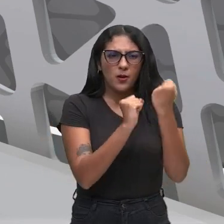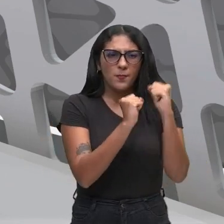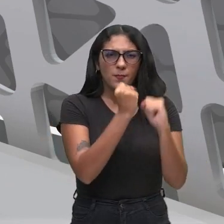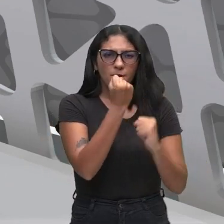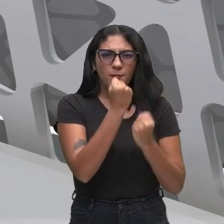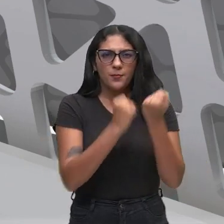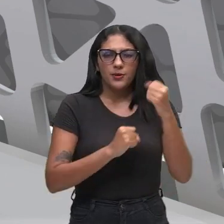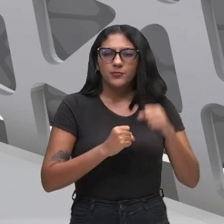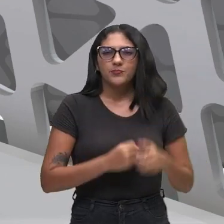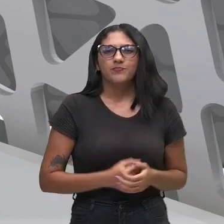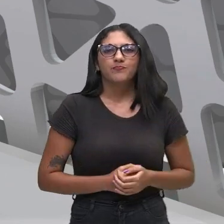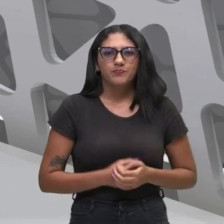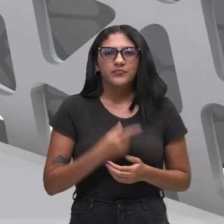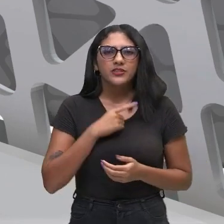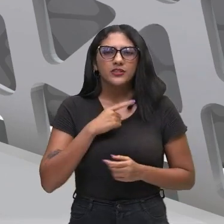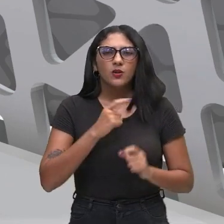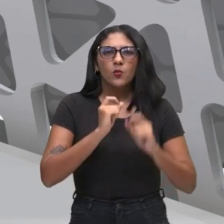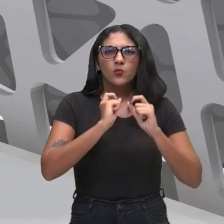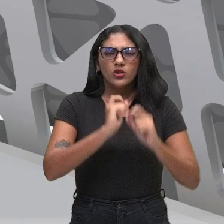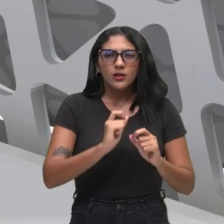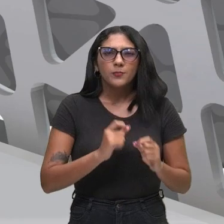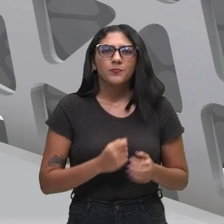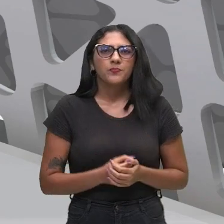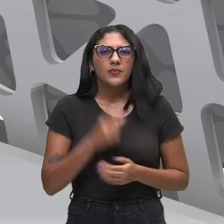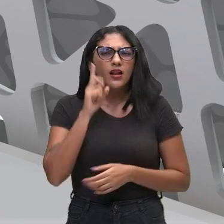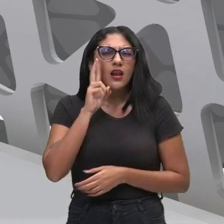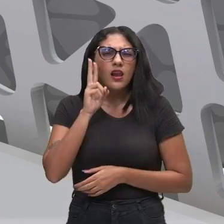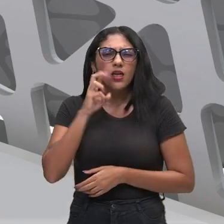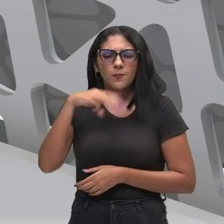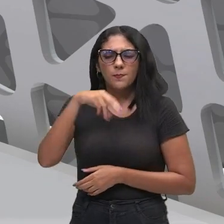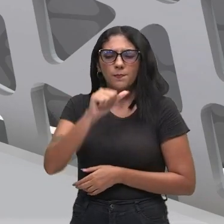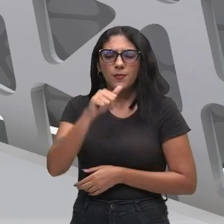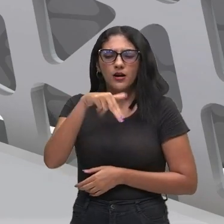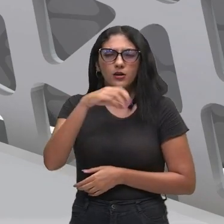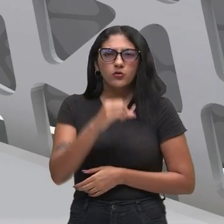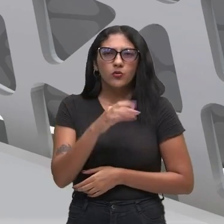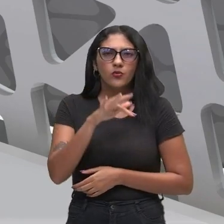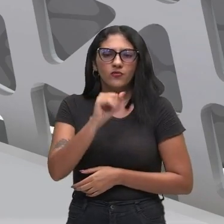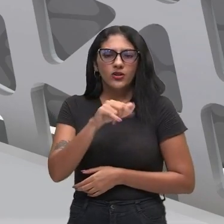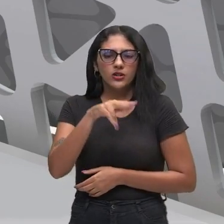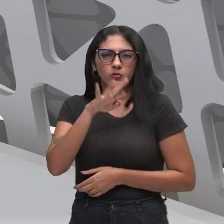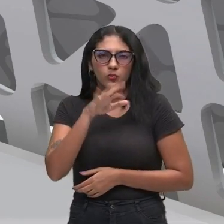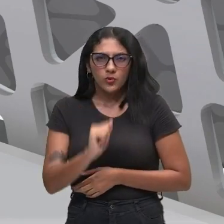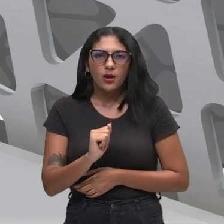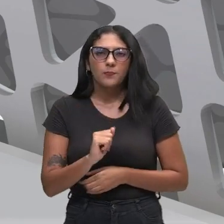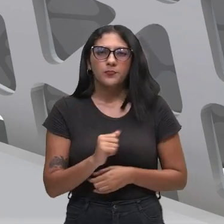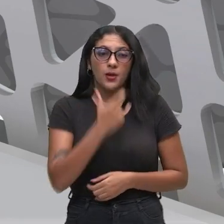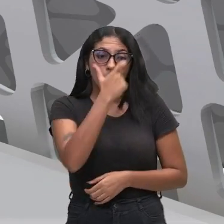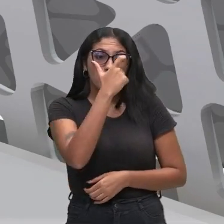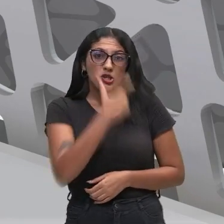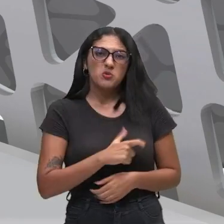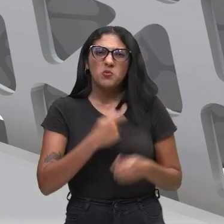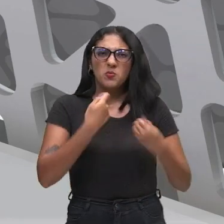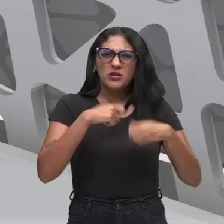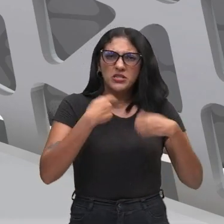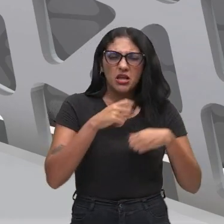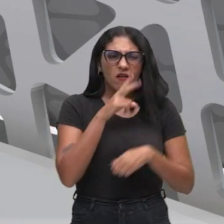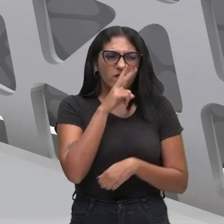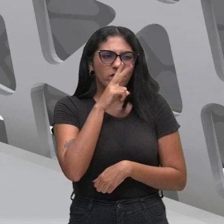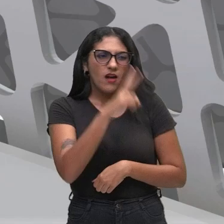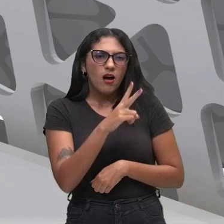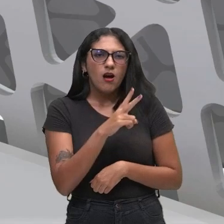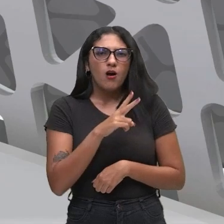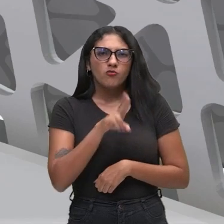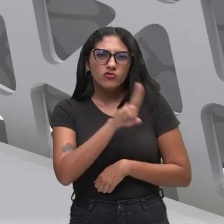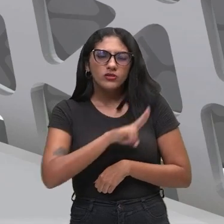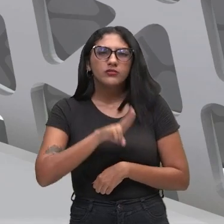o processo de passagem da manufatura, ou seja, o trabalho feito a partir da força de trabalho dos braços do homem, com as